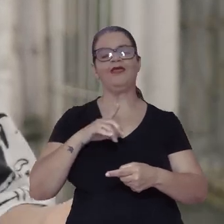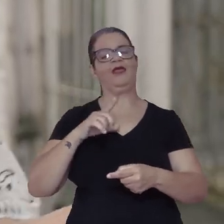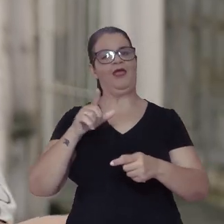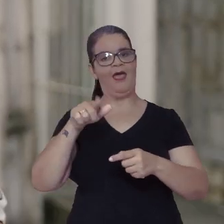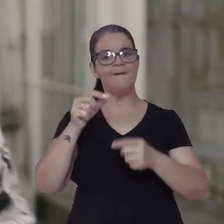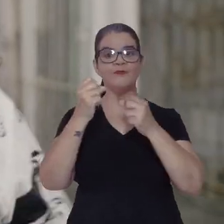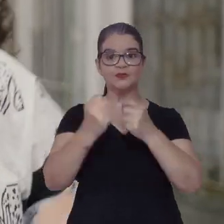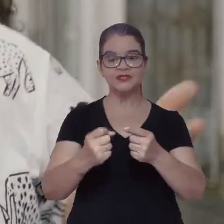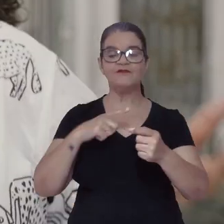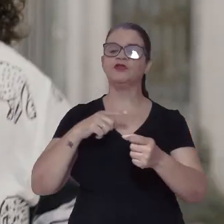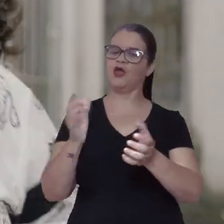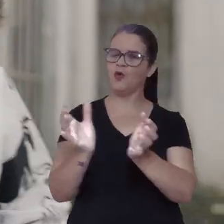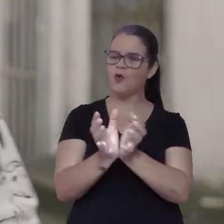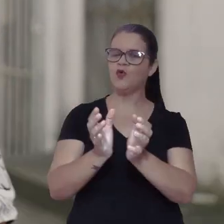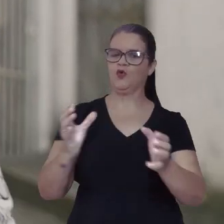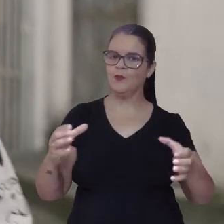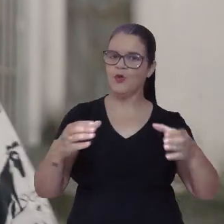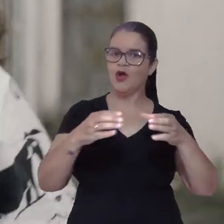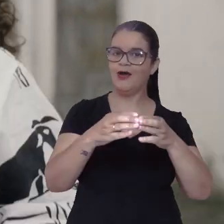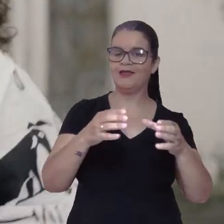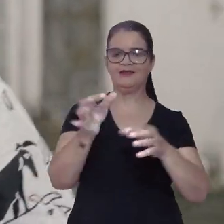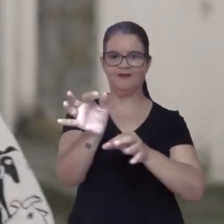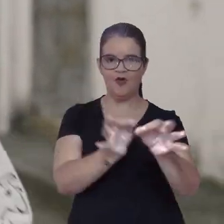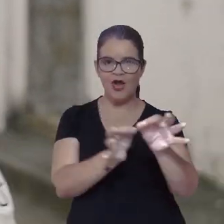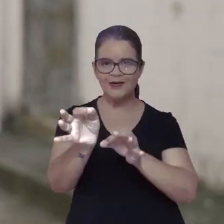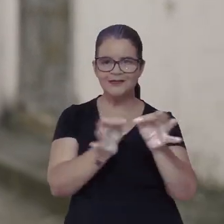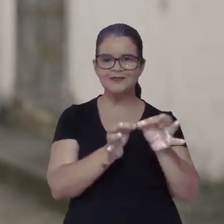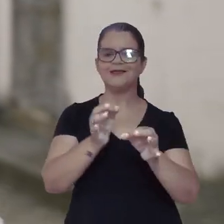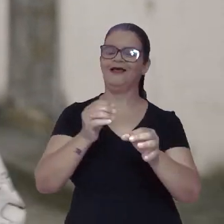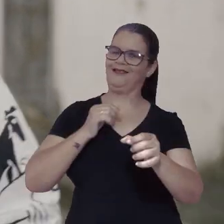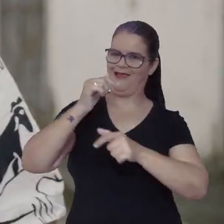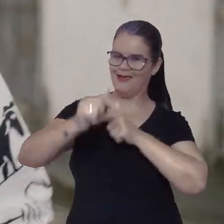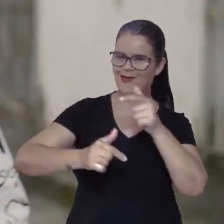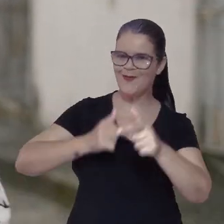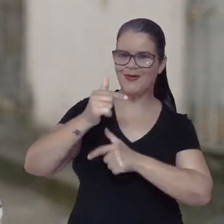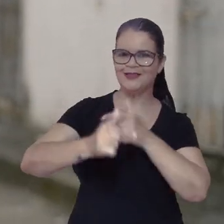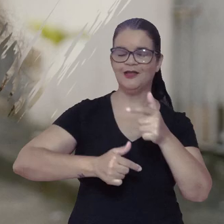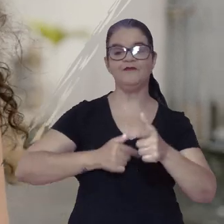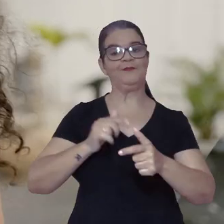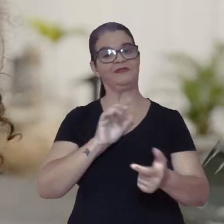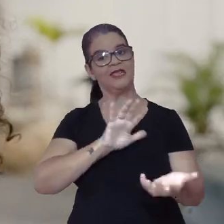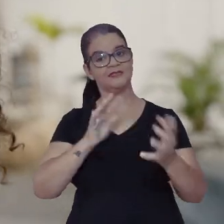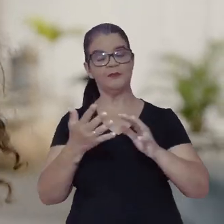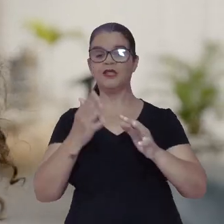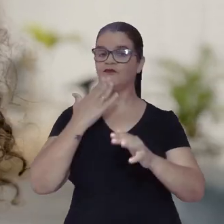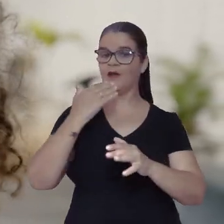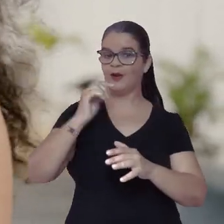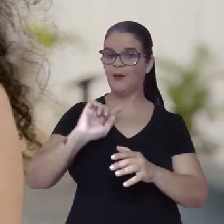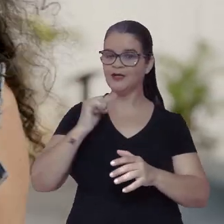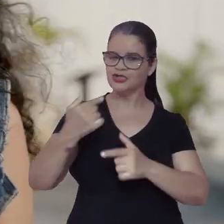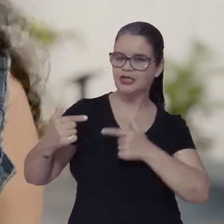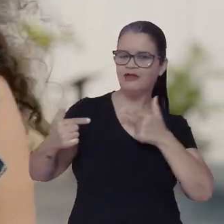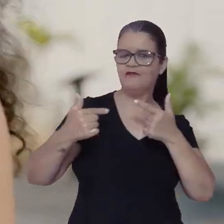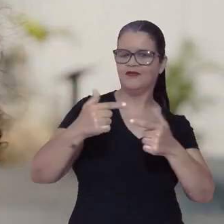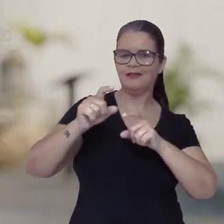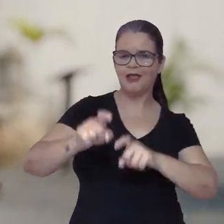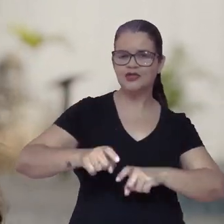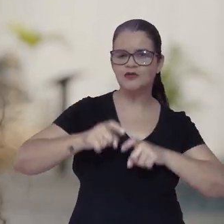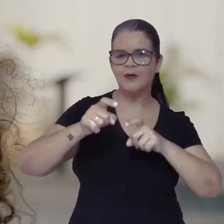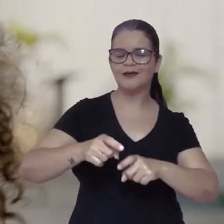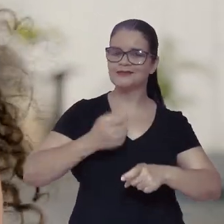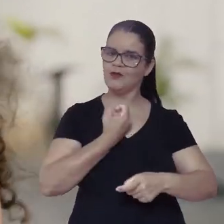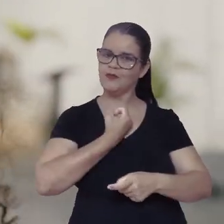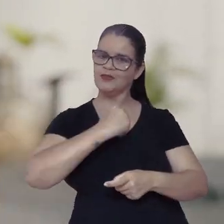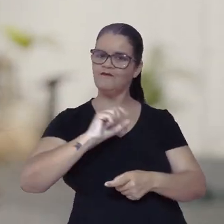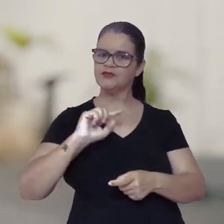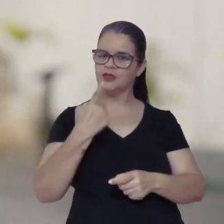elas é possível ter uma militância coletiva, organizada e combativa. Dessa maneira fica melhor para a gente enfrentar a exploração